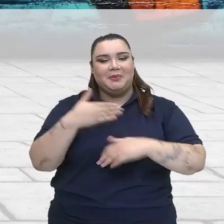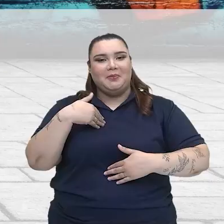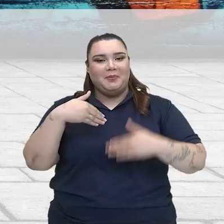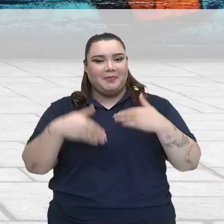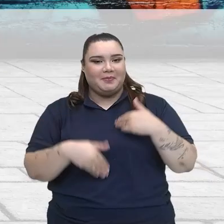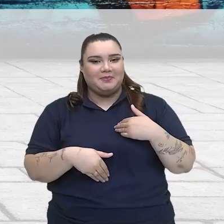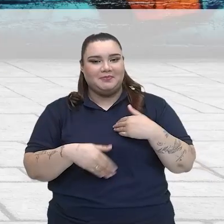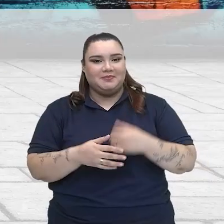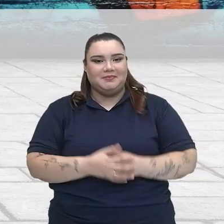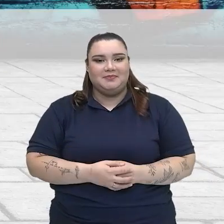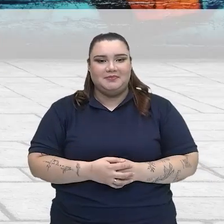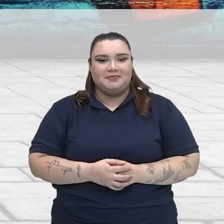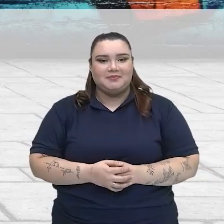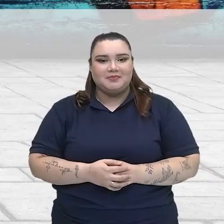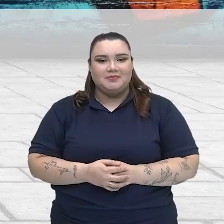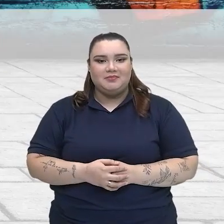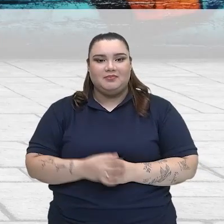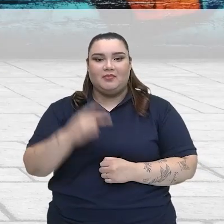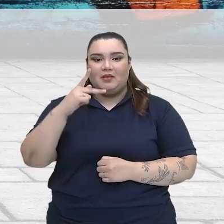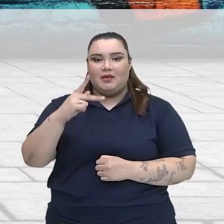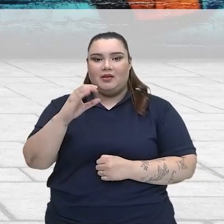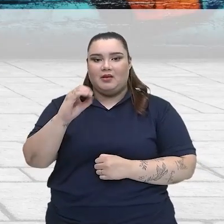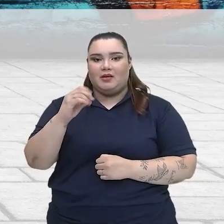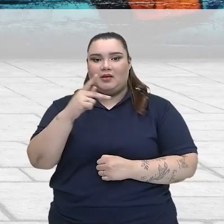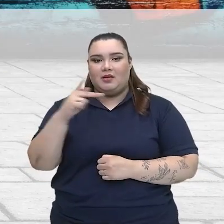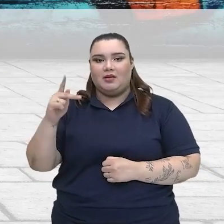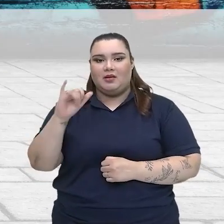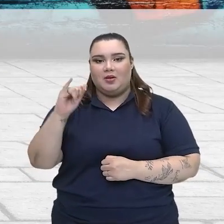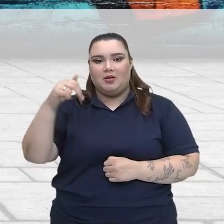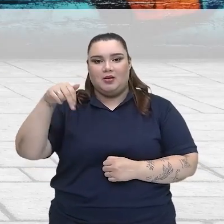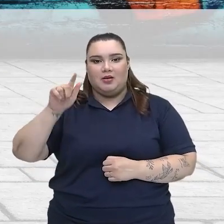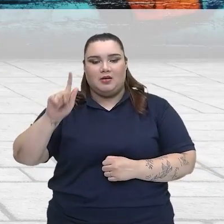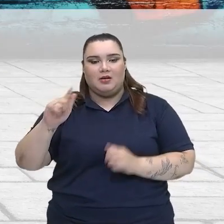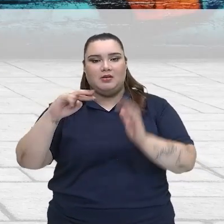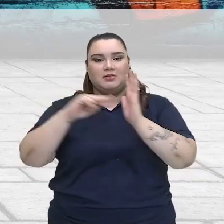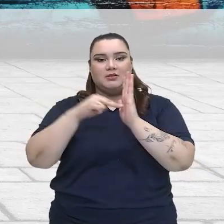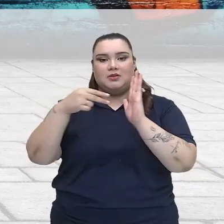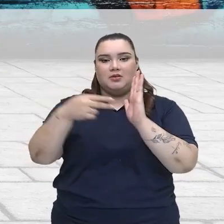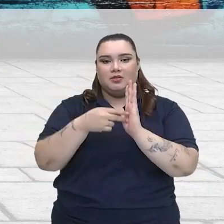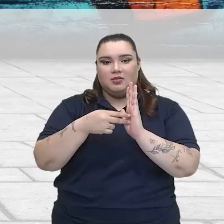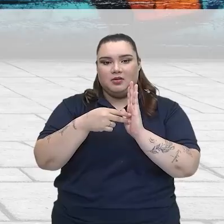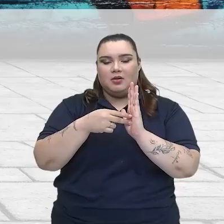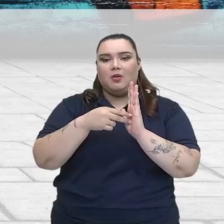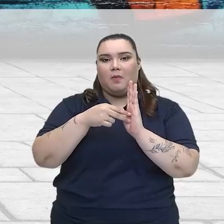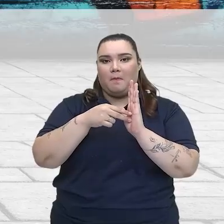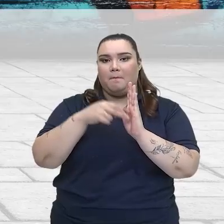o professor possa mostrar claramente como é que isso funciona, né, na prática. Vamos ver, então.